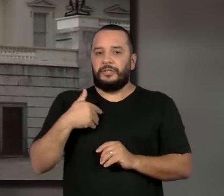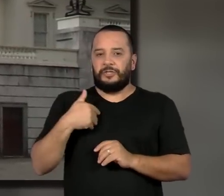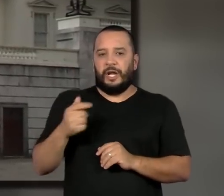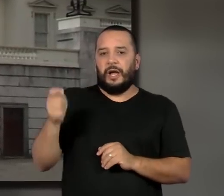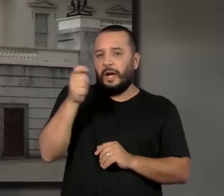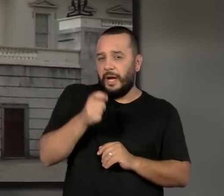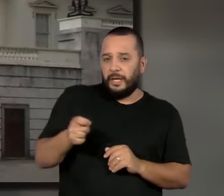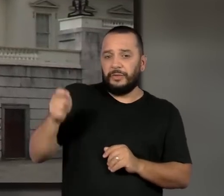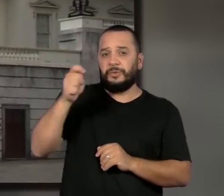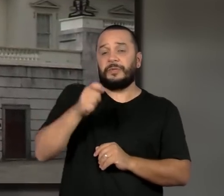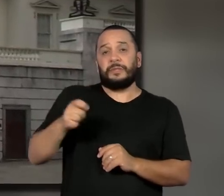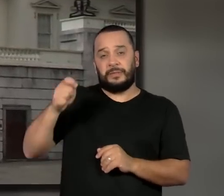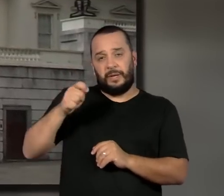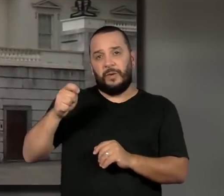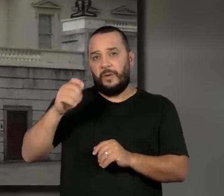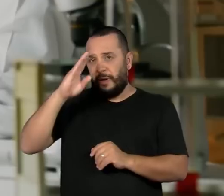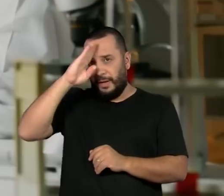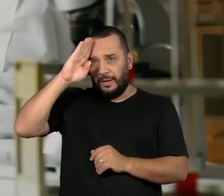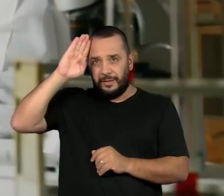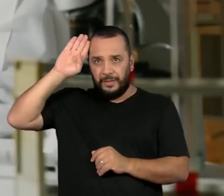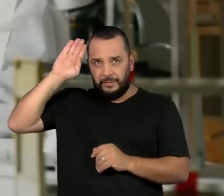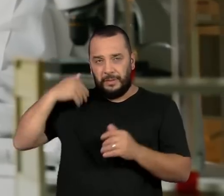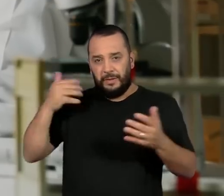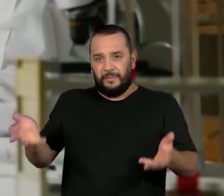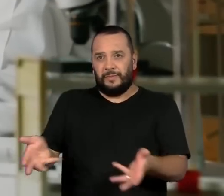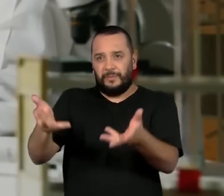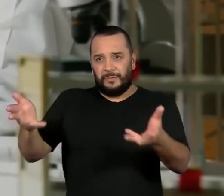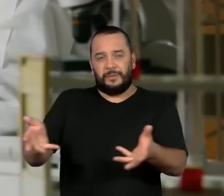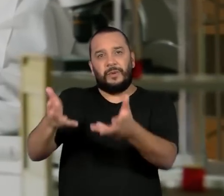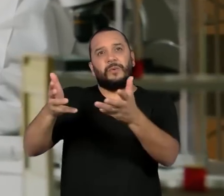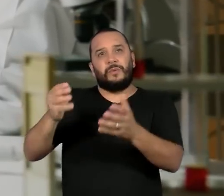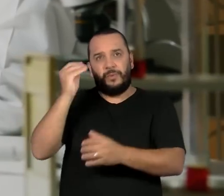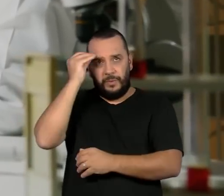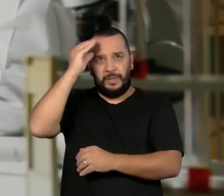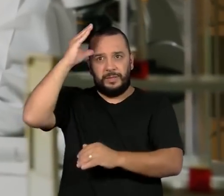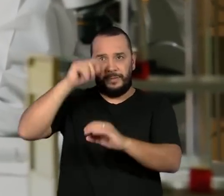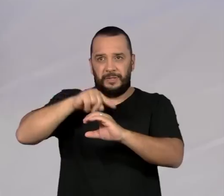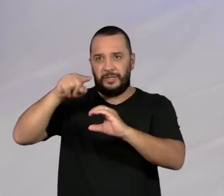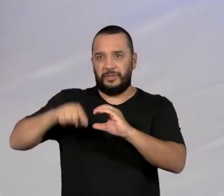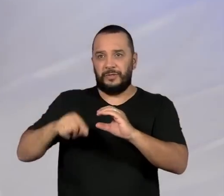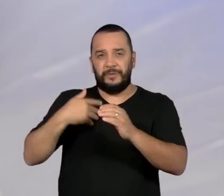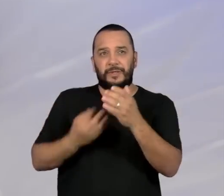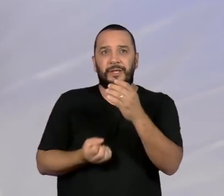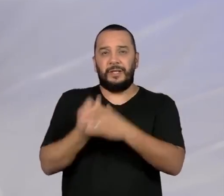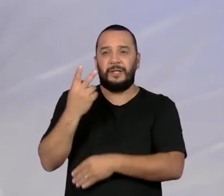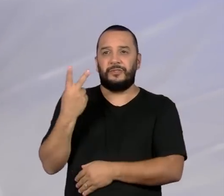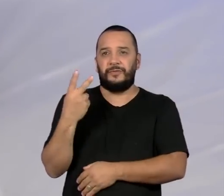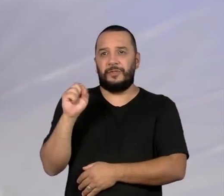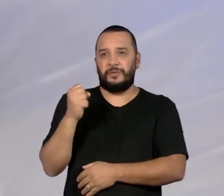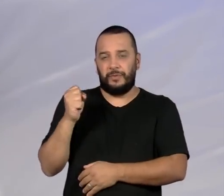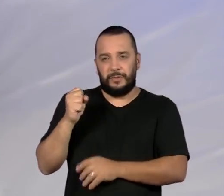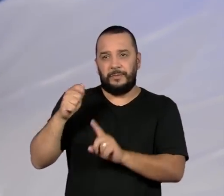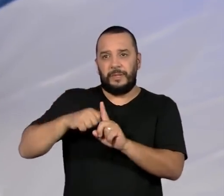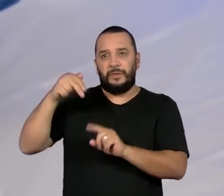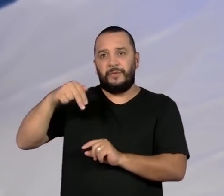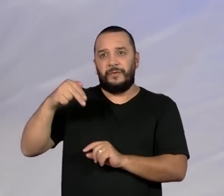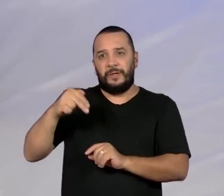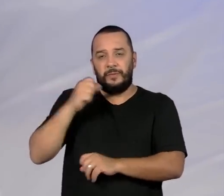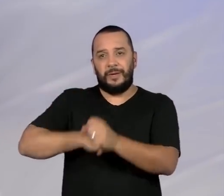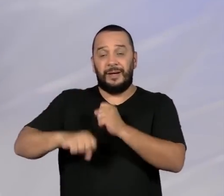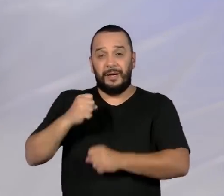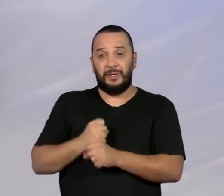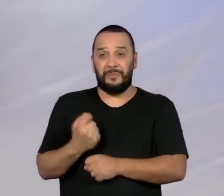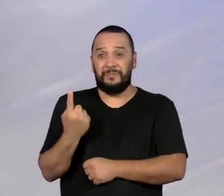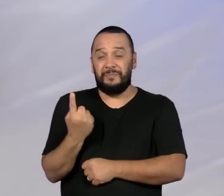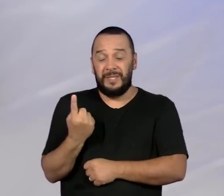uma instituição acadêmica destinada à promoção do conhecimento científico, fundada em 28 de novembro de